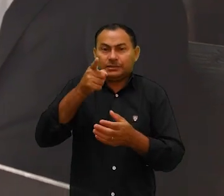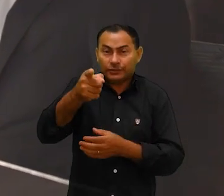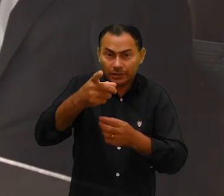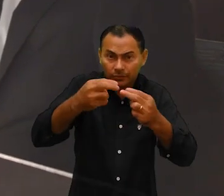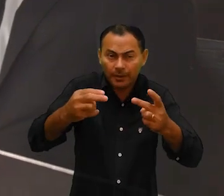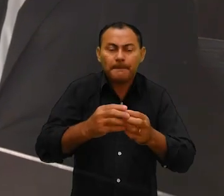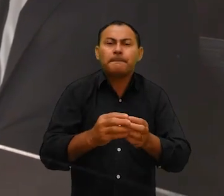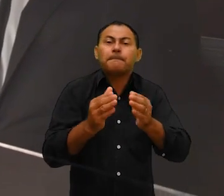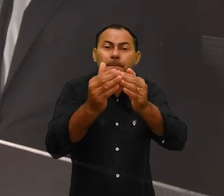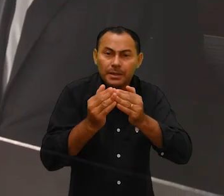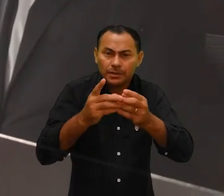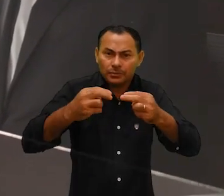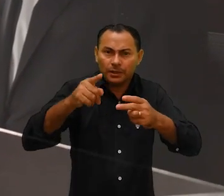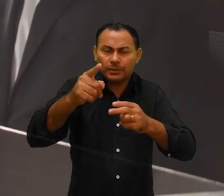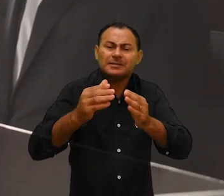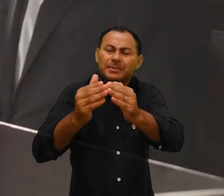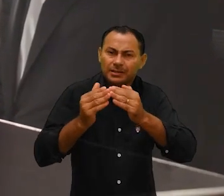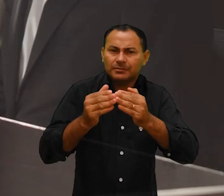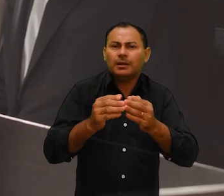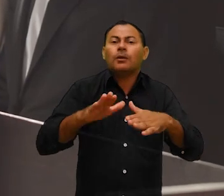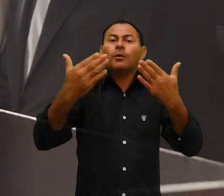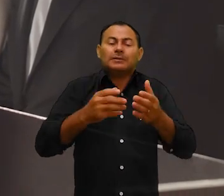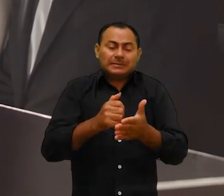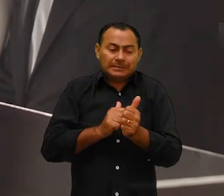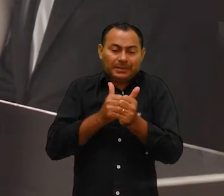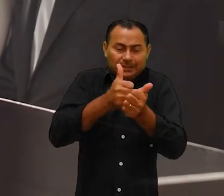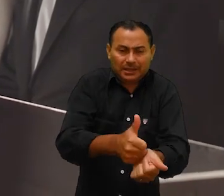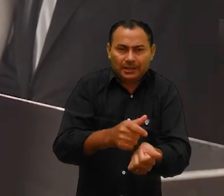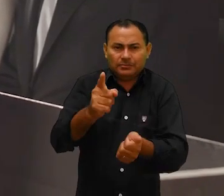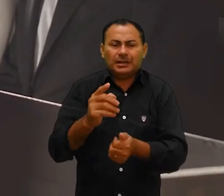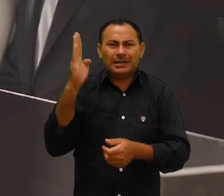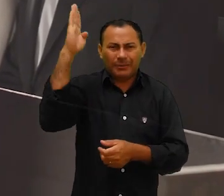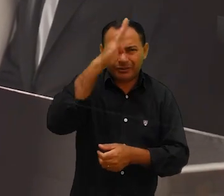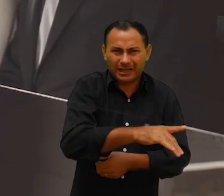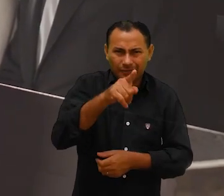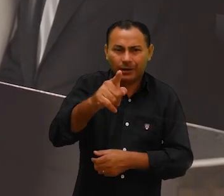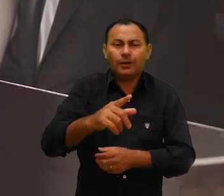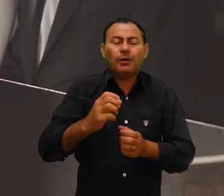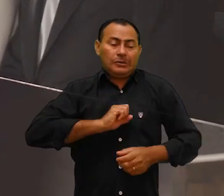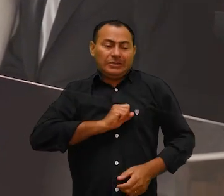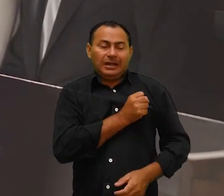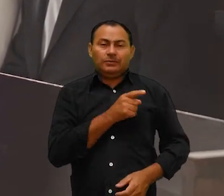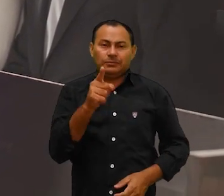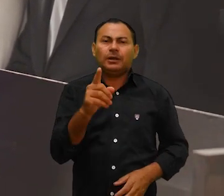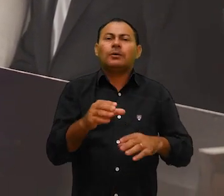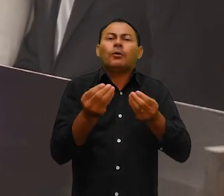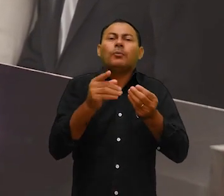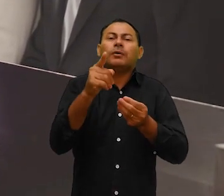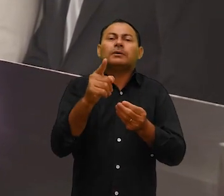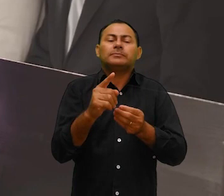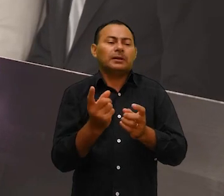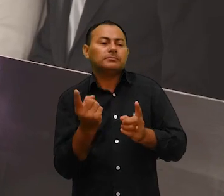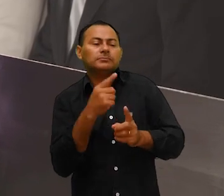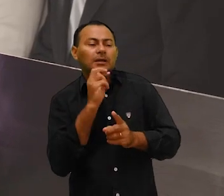de você, quando pedirem alguma coisa emprestada, quando perseguirem, amaldiçoarem ou odiarem, como é que